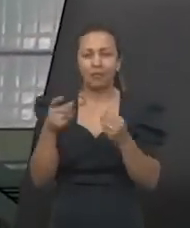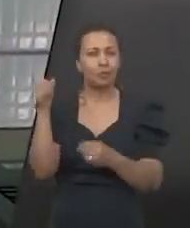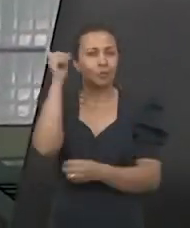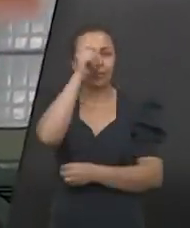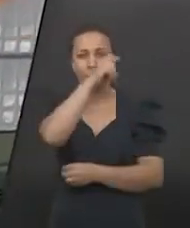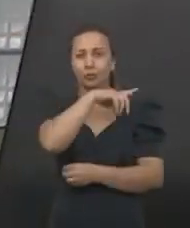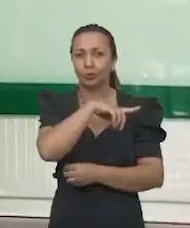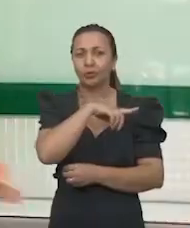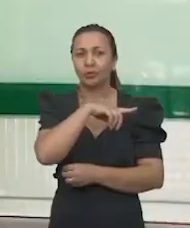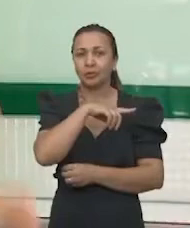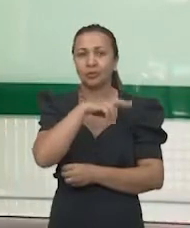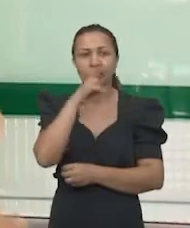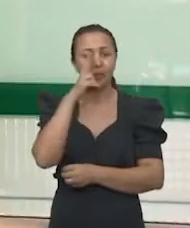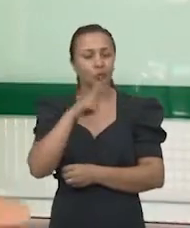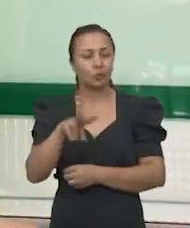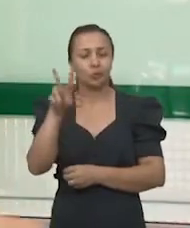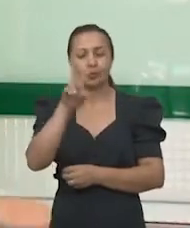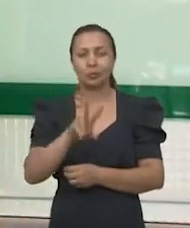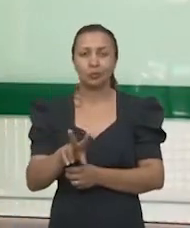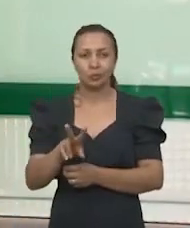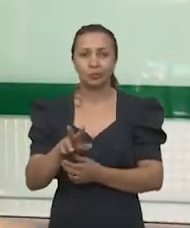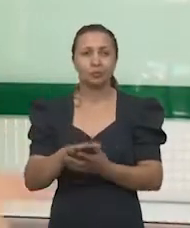fica muito difícil de visualizar.